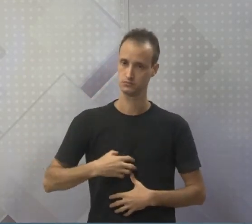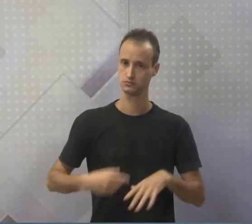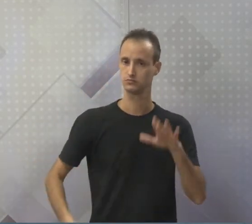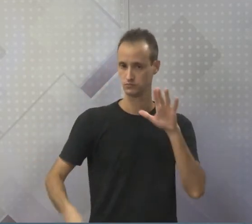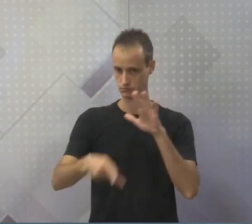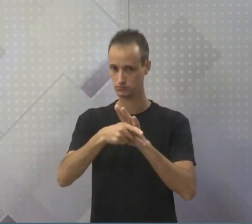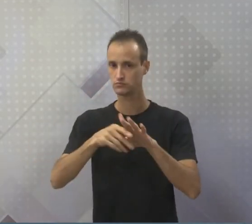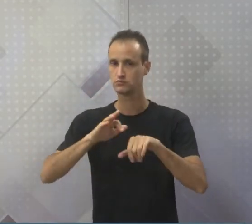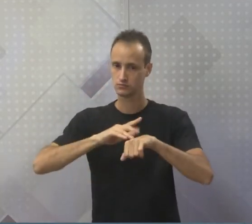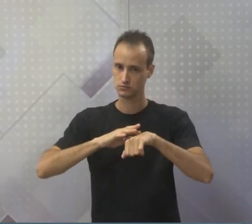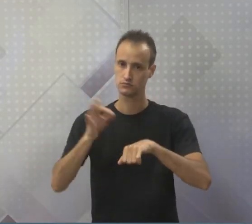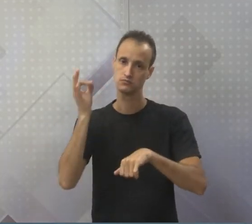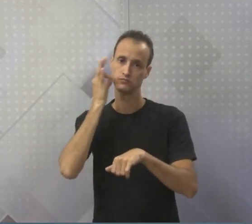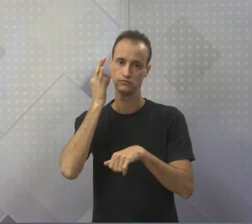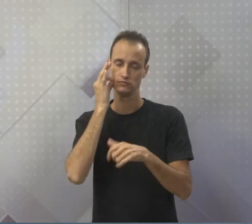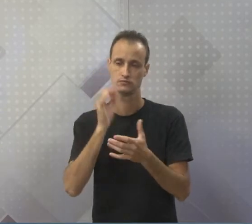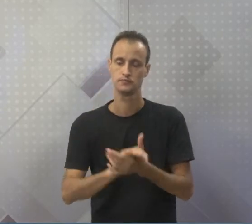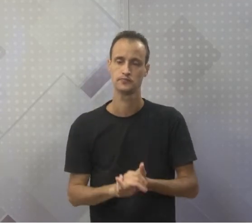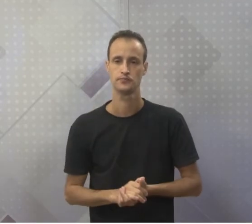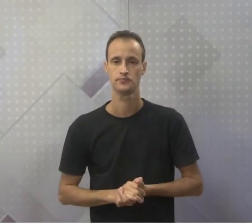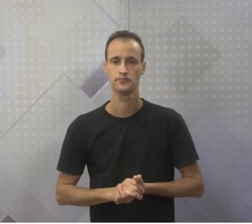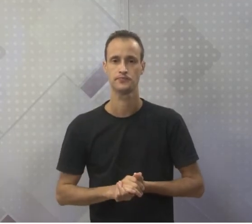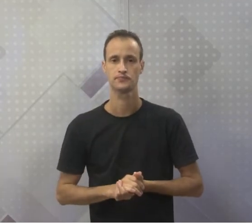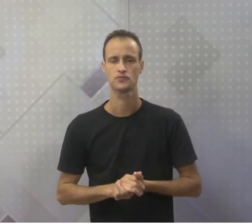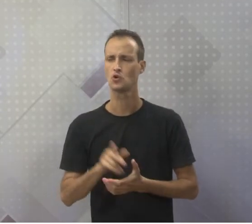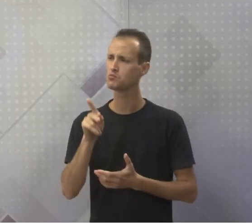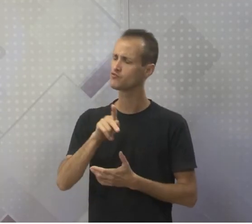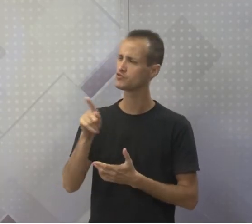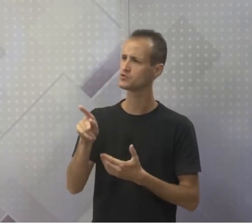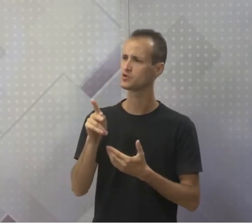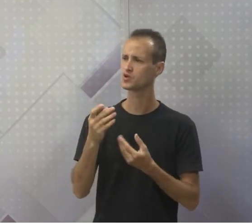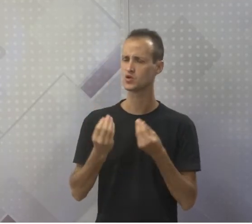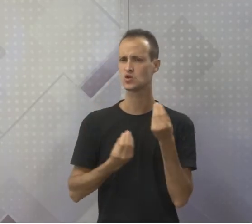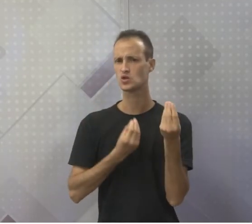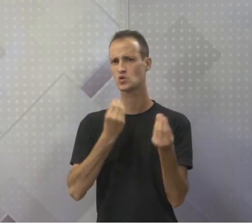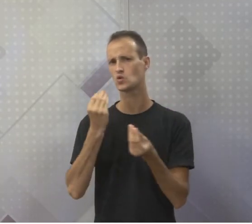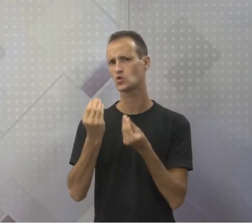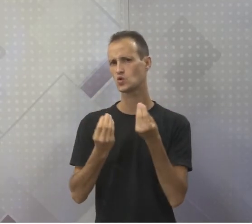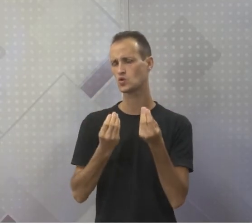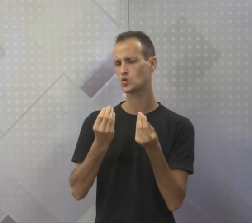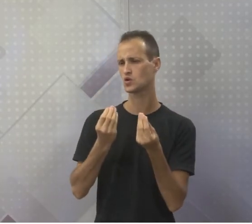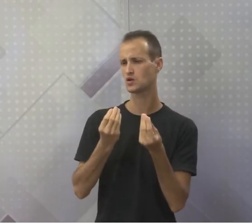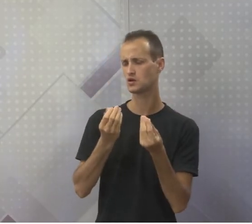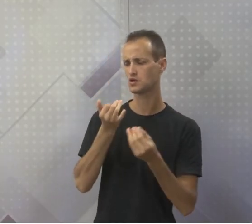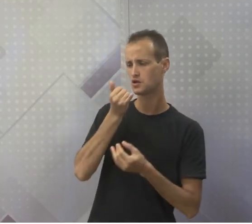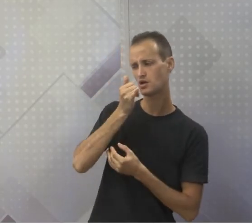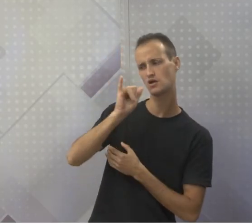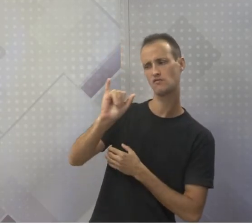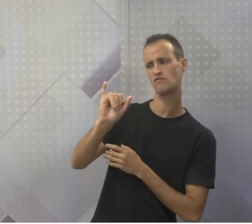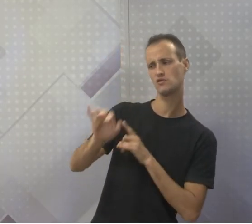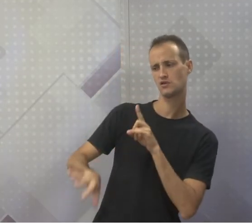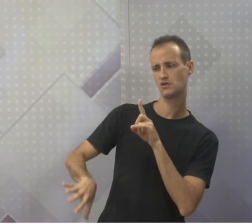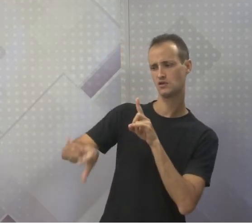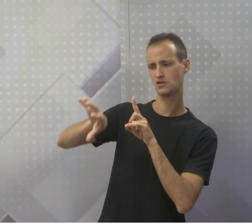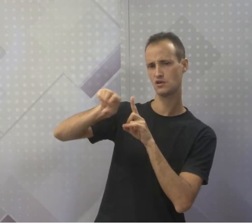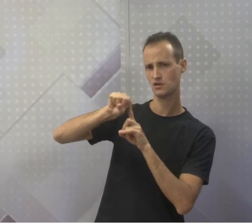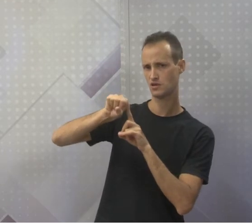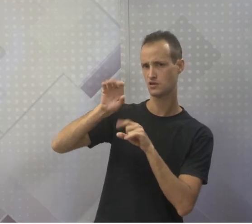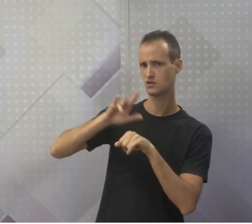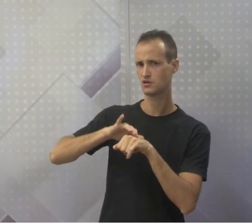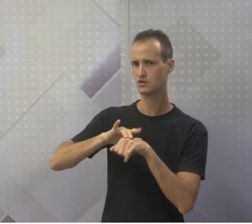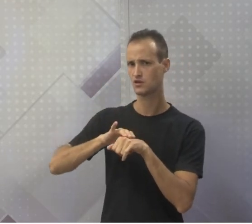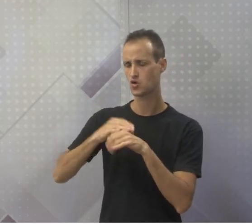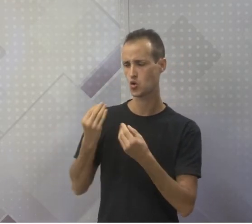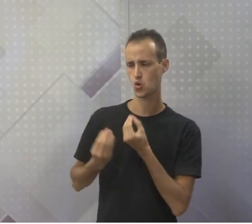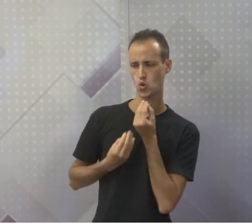gente. Pois bem, professor, e como eu posso prevenir, evitar essa doença?